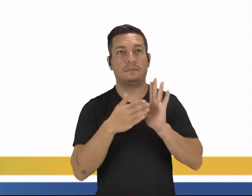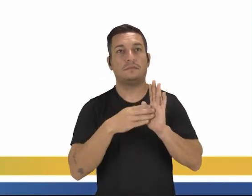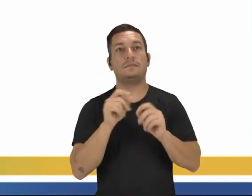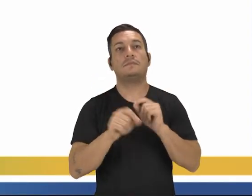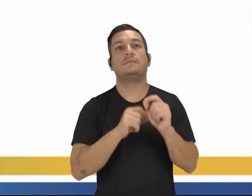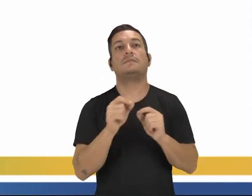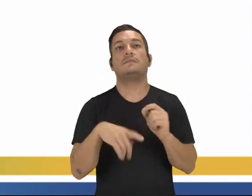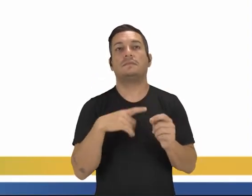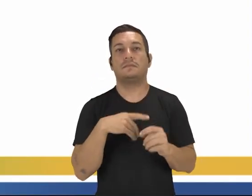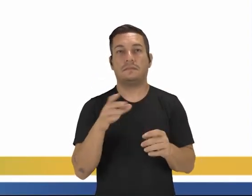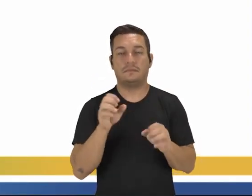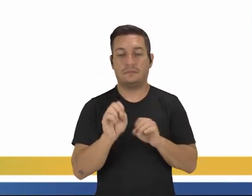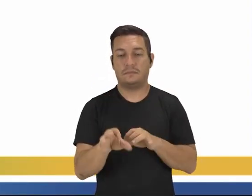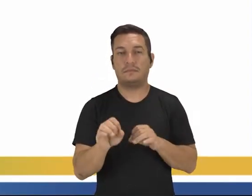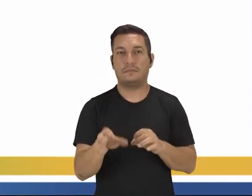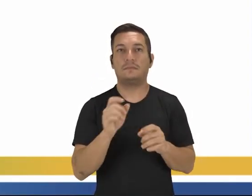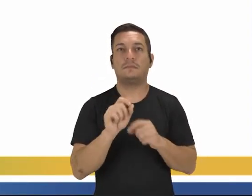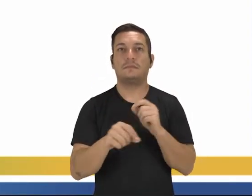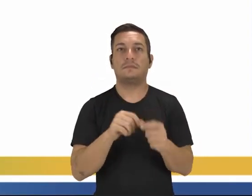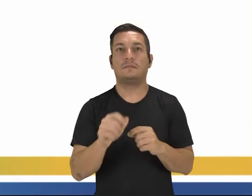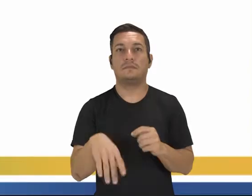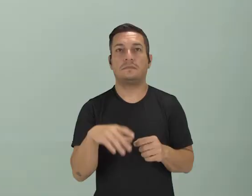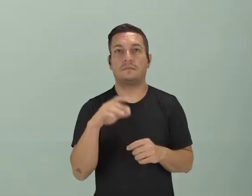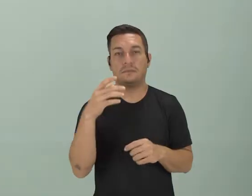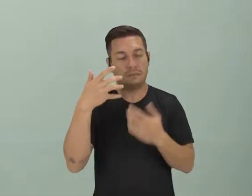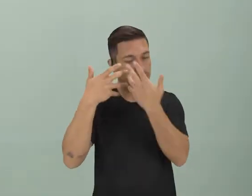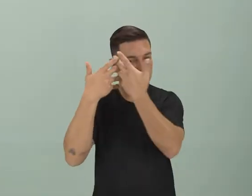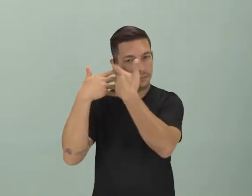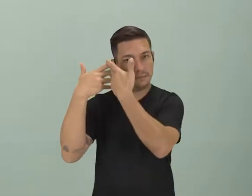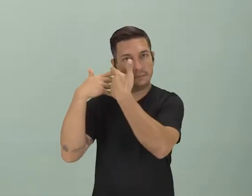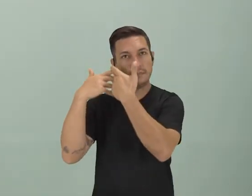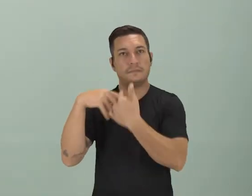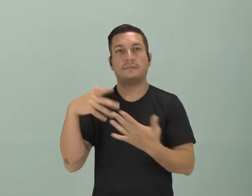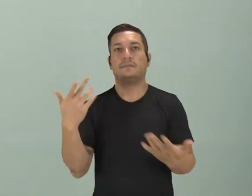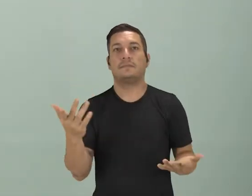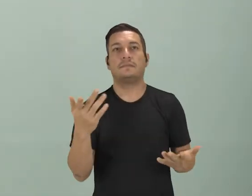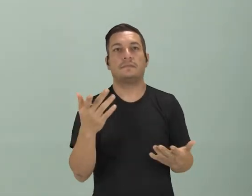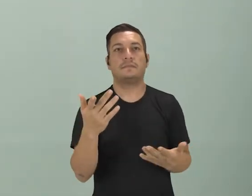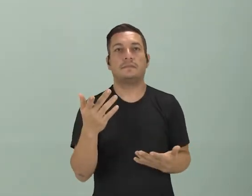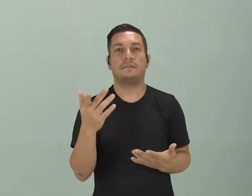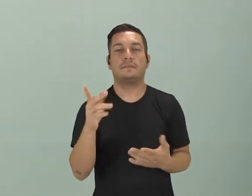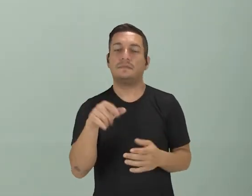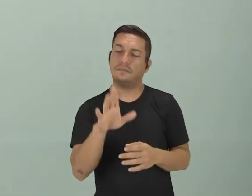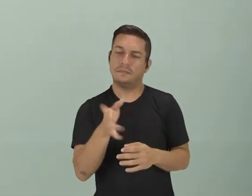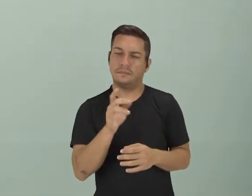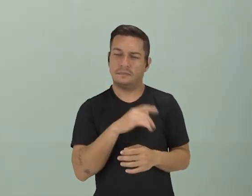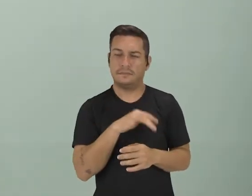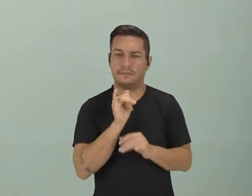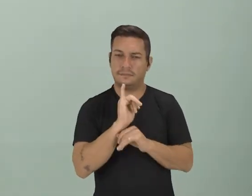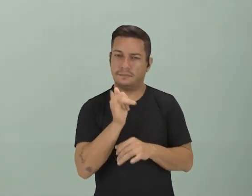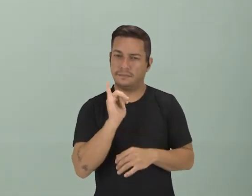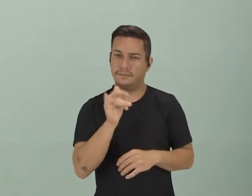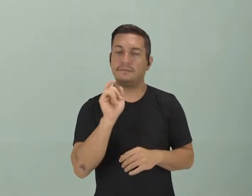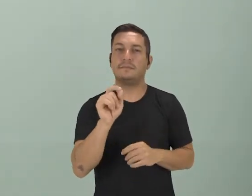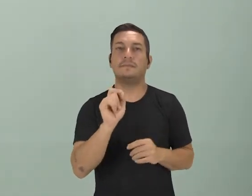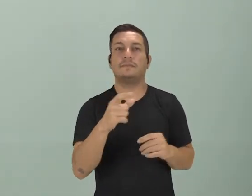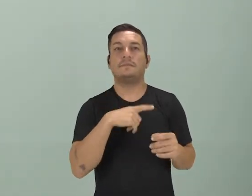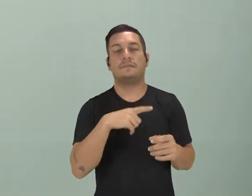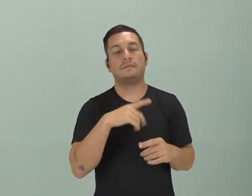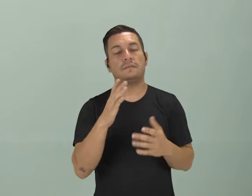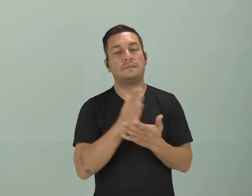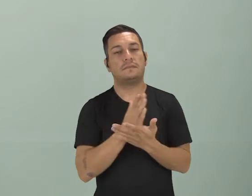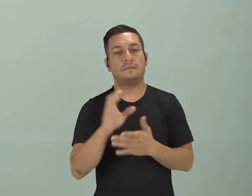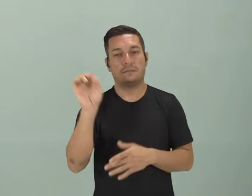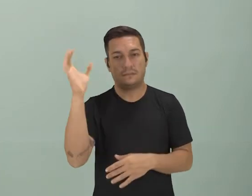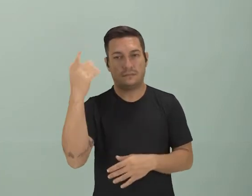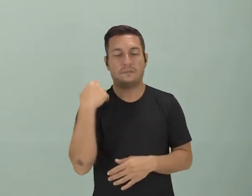é transmitir uma enseñanza ou uma reflexão. Como nós já comentamos, eles vão trazer situações